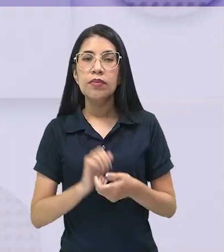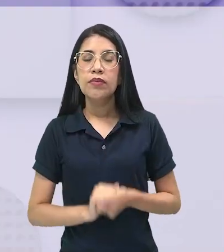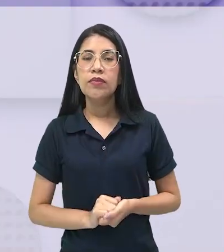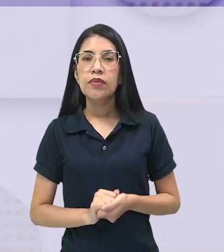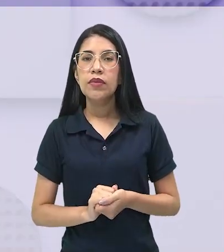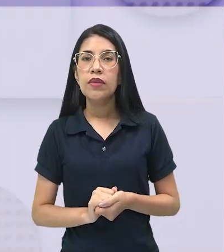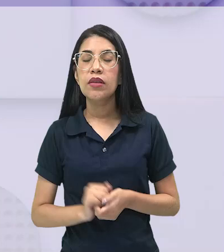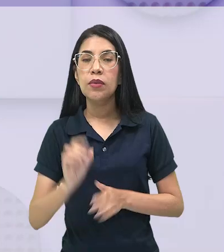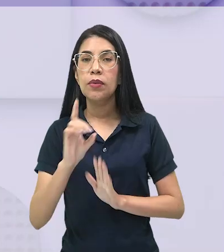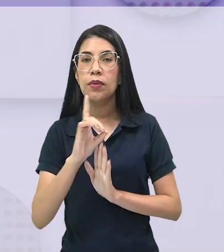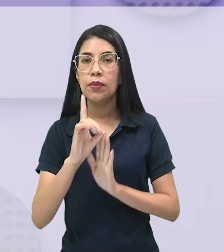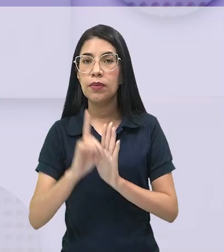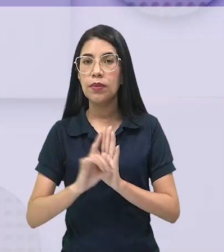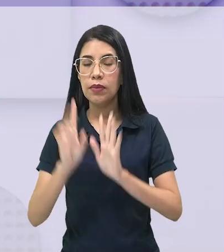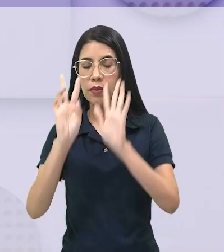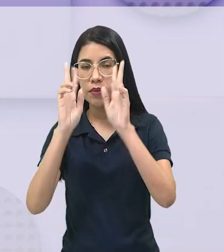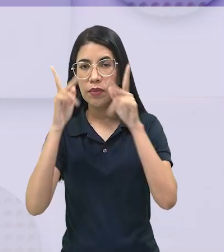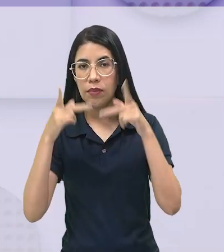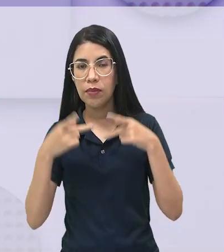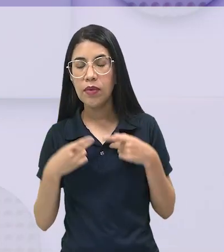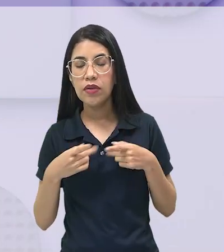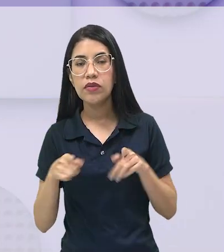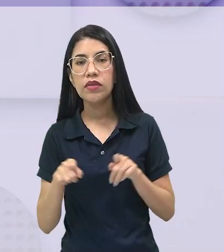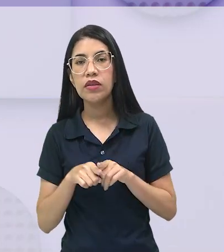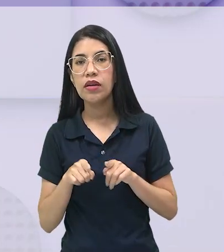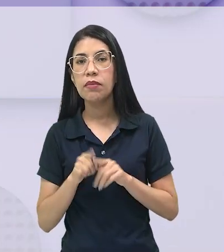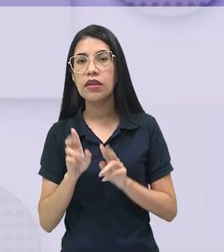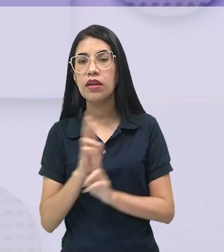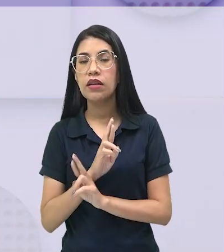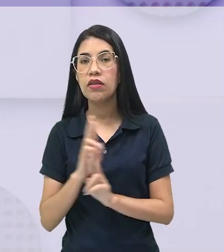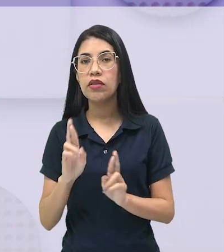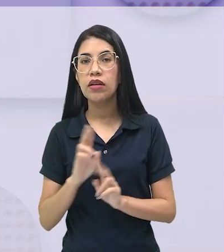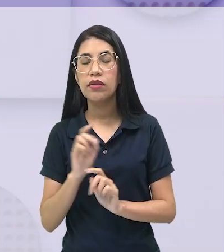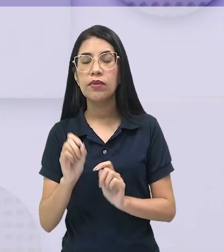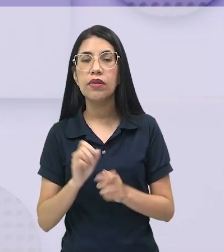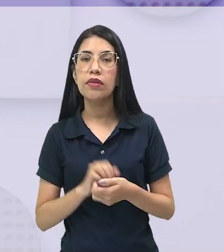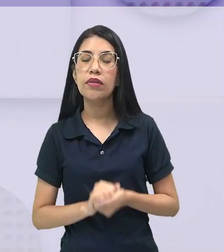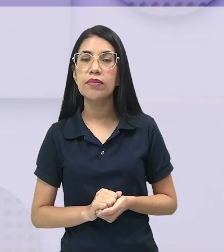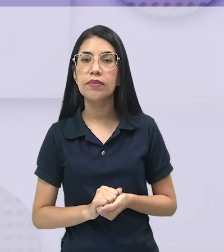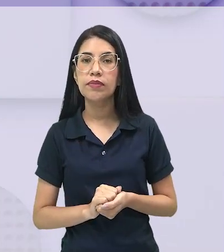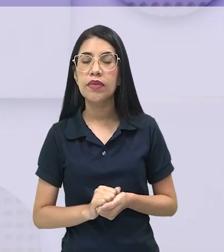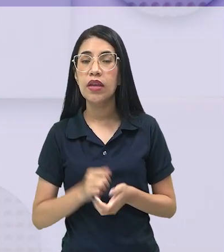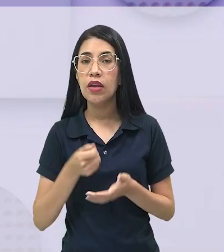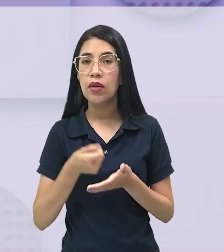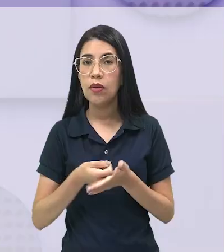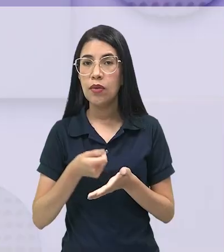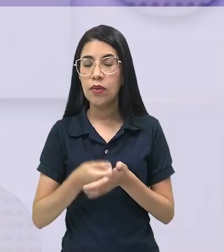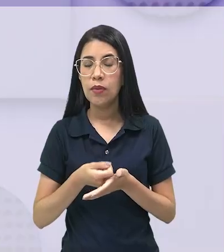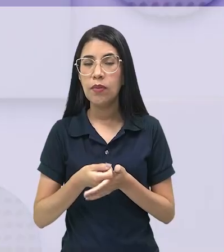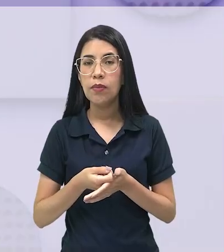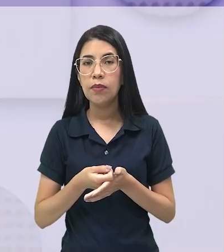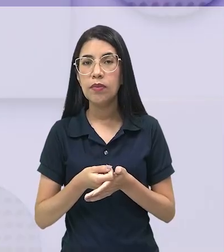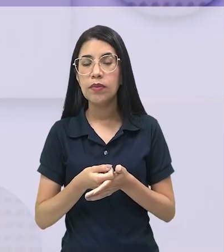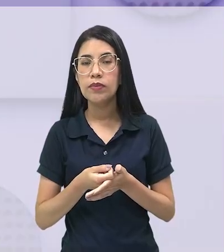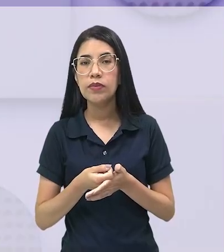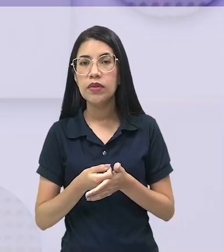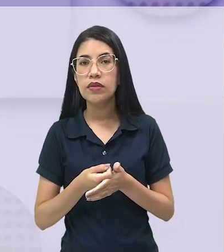sobre direitos humanos, falamos também dos deveres que esses